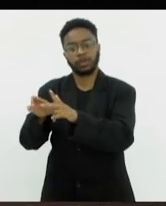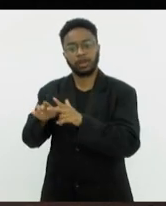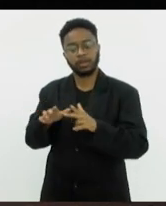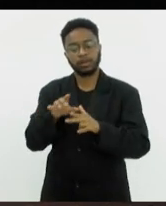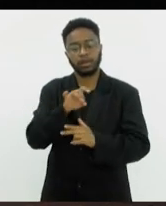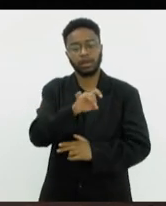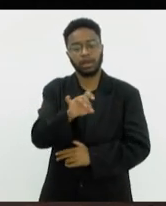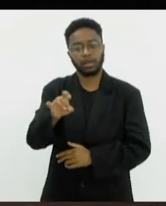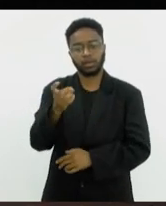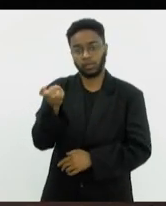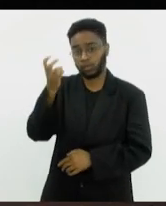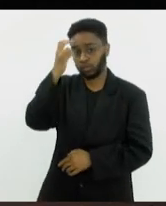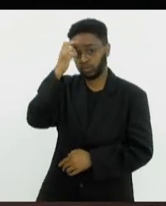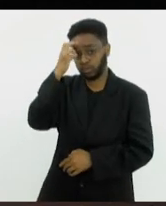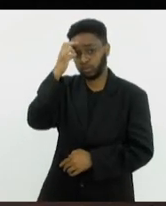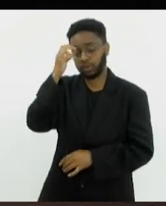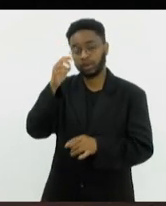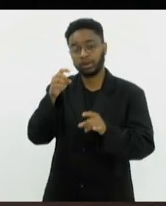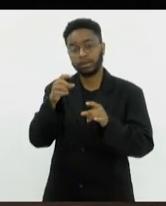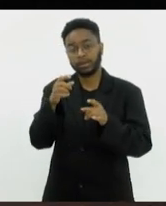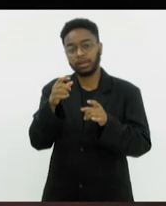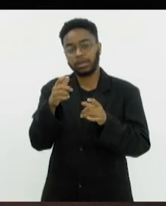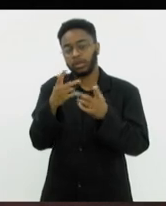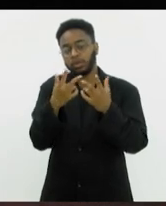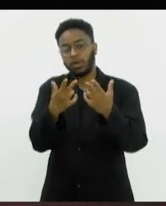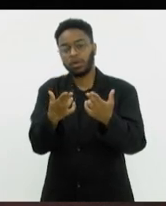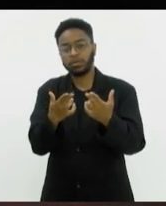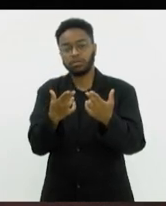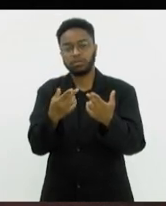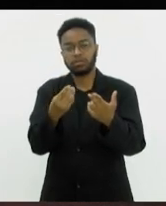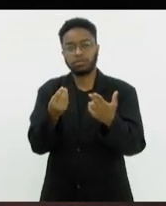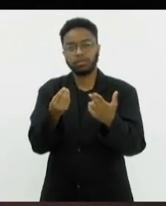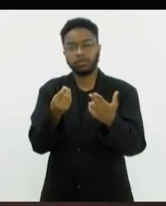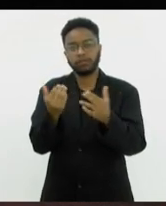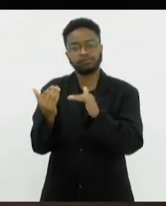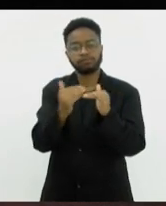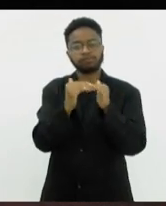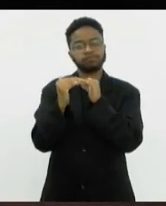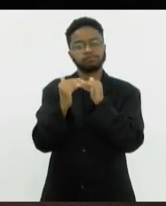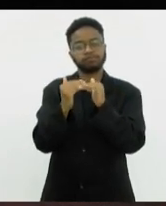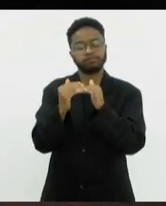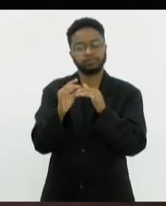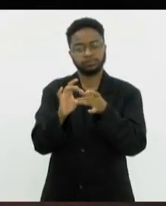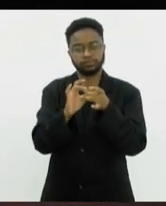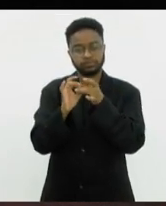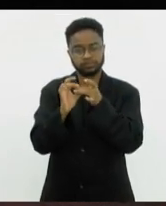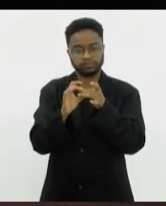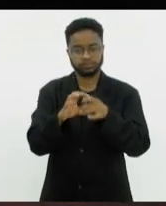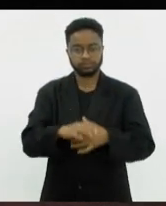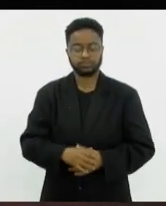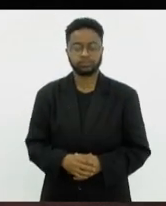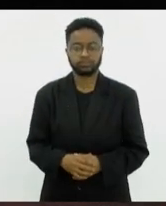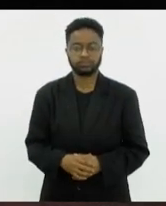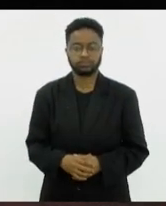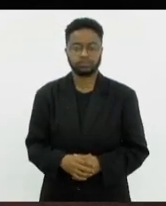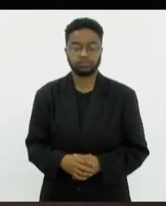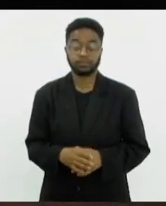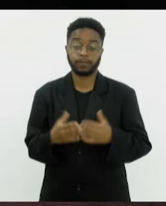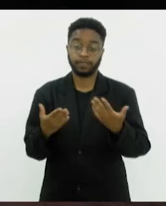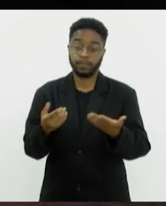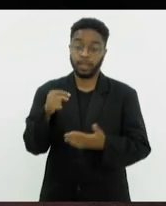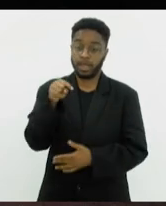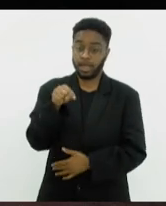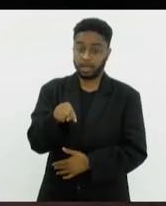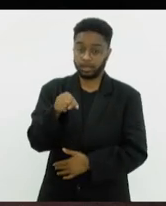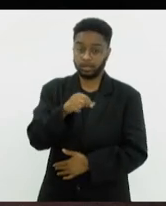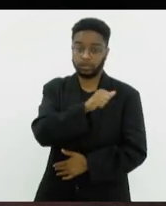culturas como fosse uma força unificadora. E aqui,